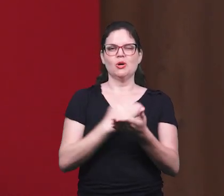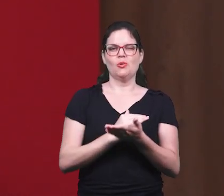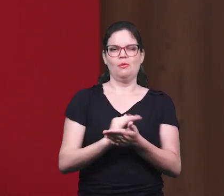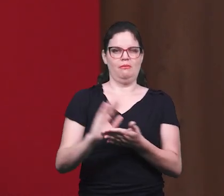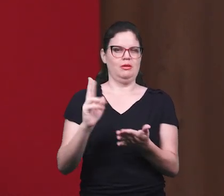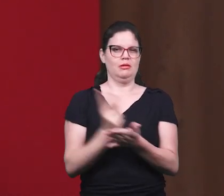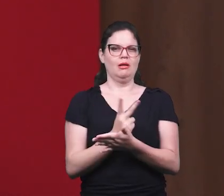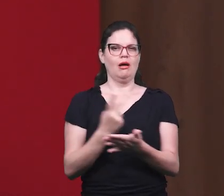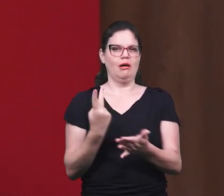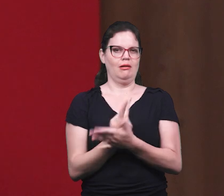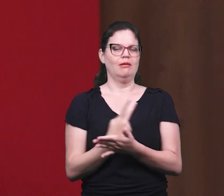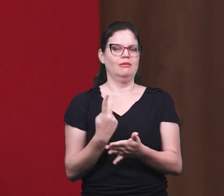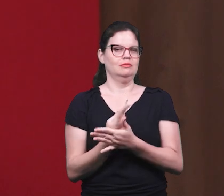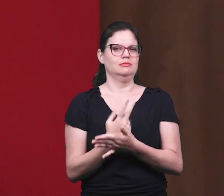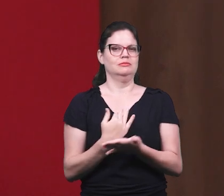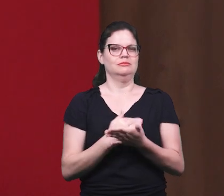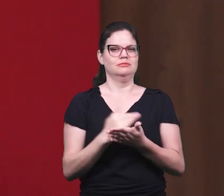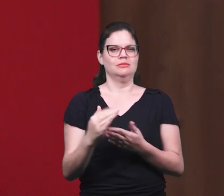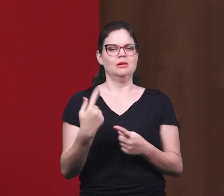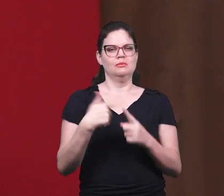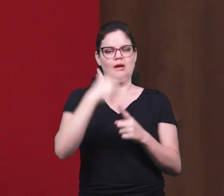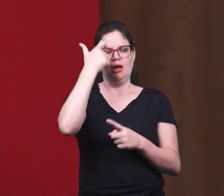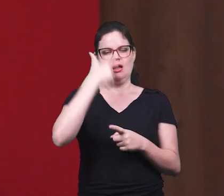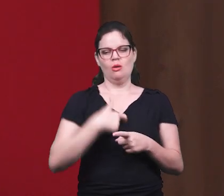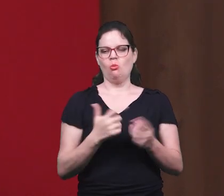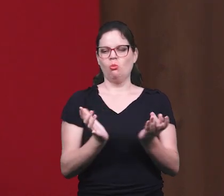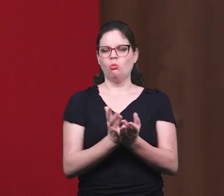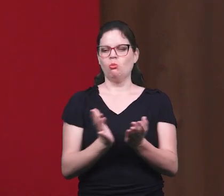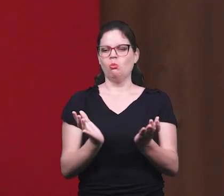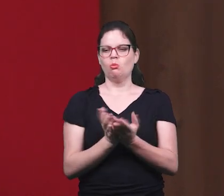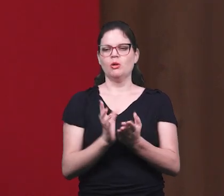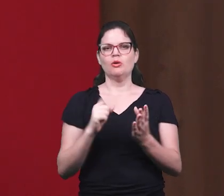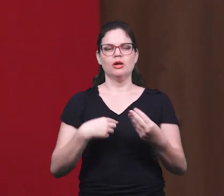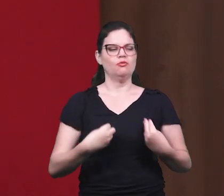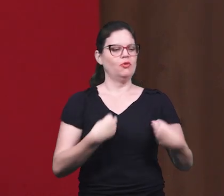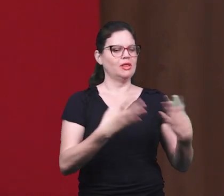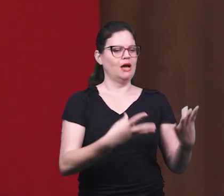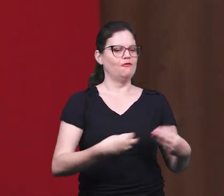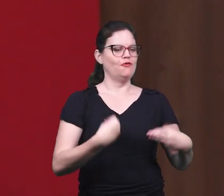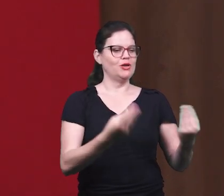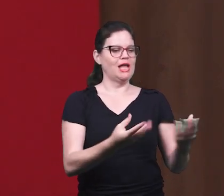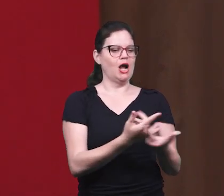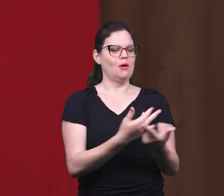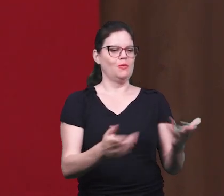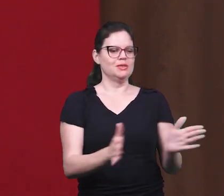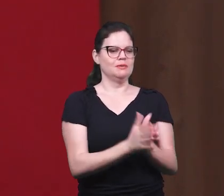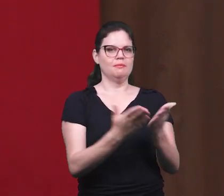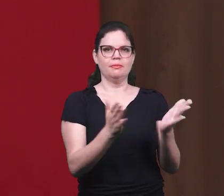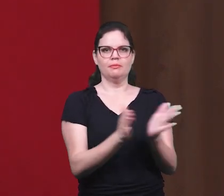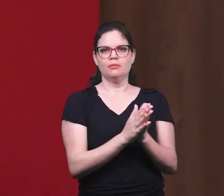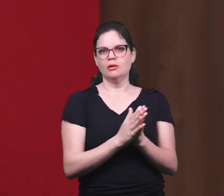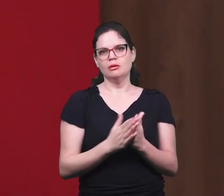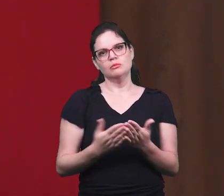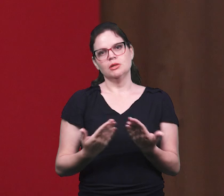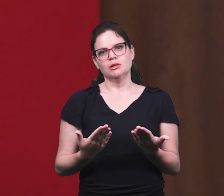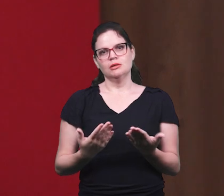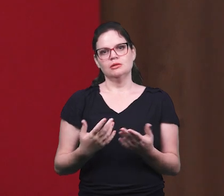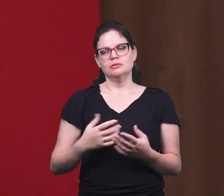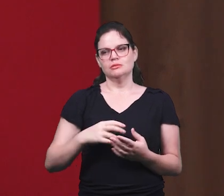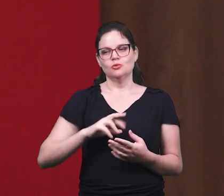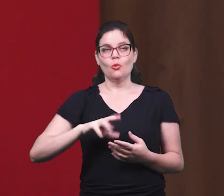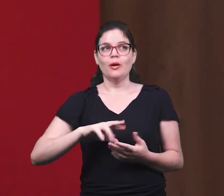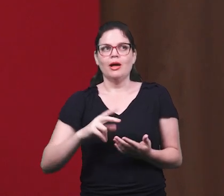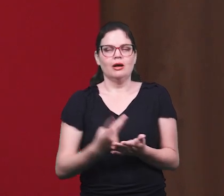que errado, né? Ele achou que ser um cristão era dar tudo para os pobres, né? Nada de errado nisso,